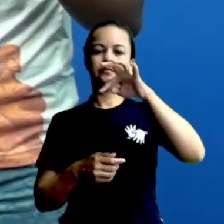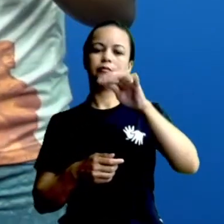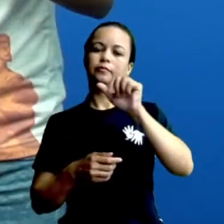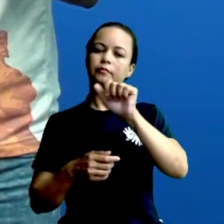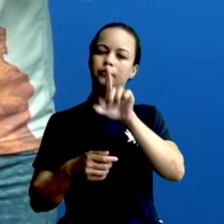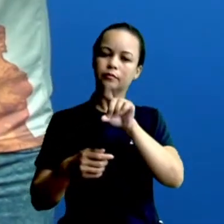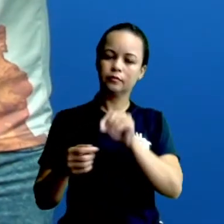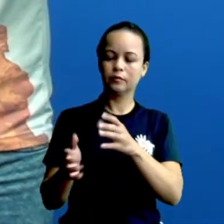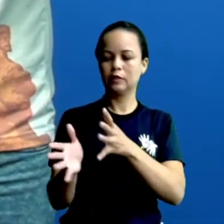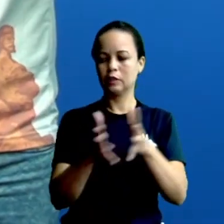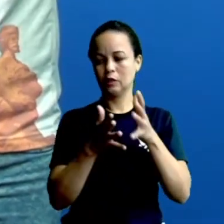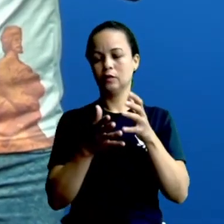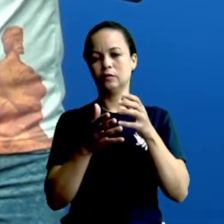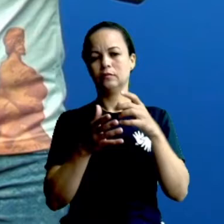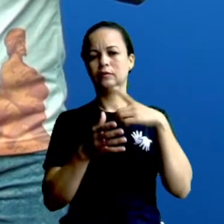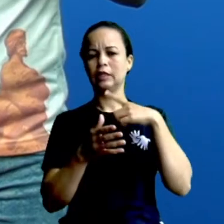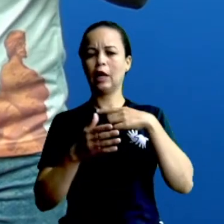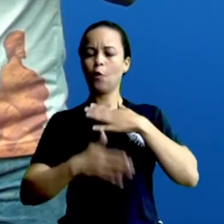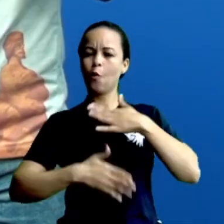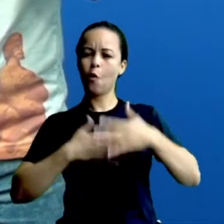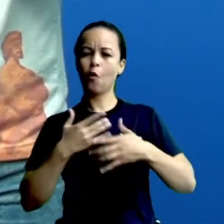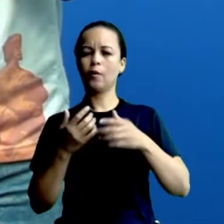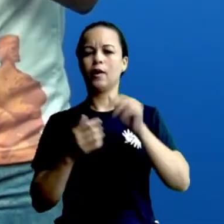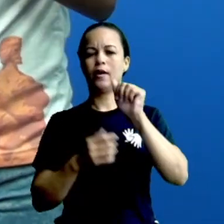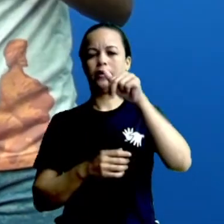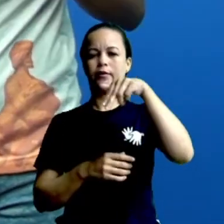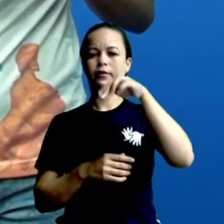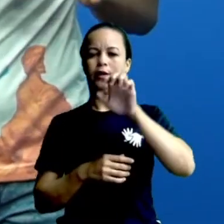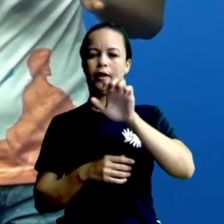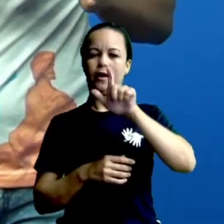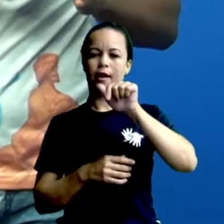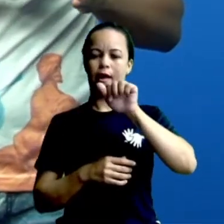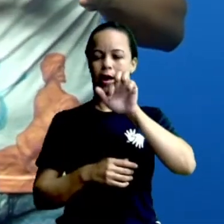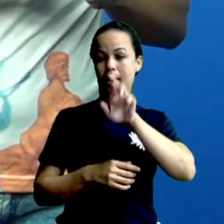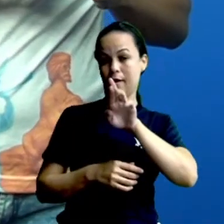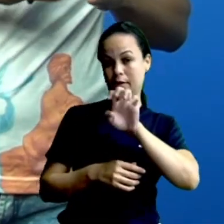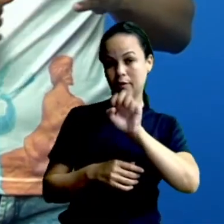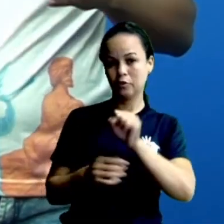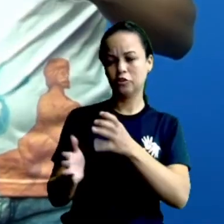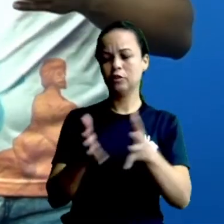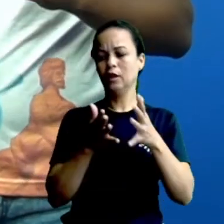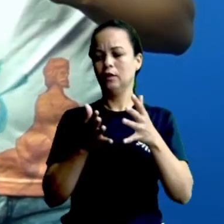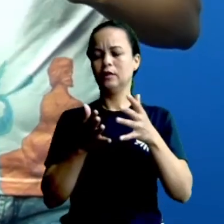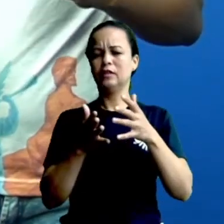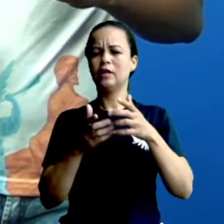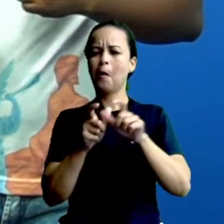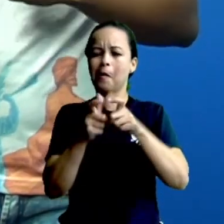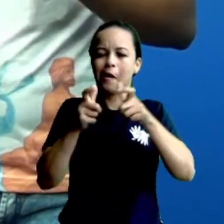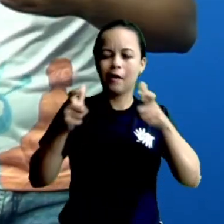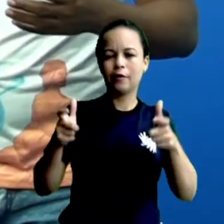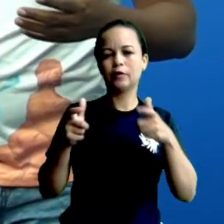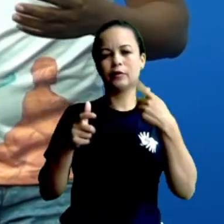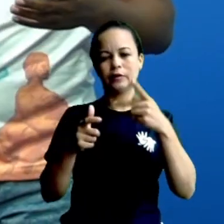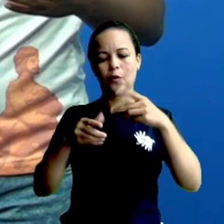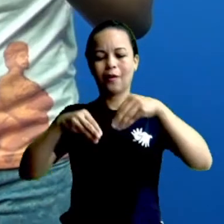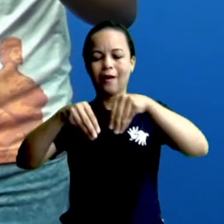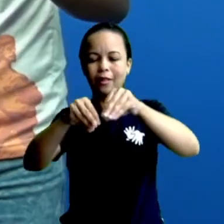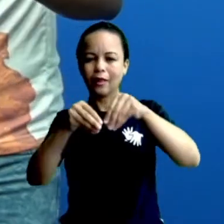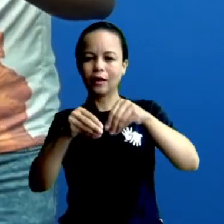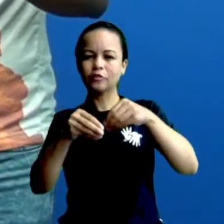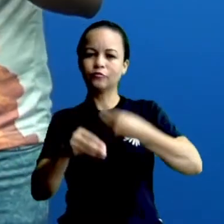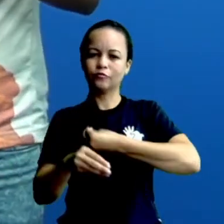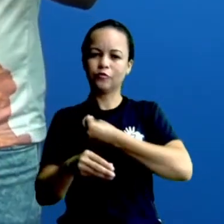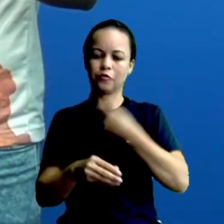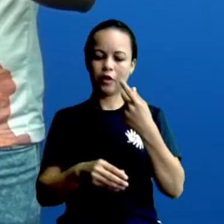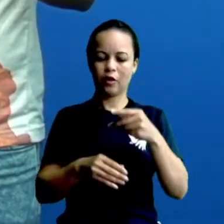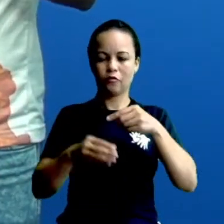sua musculatura são de corpos anelares, com esses segmentos, e a maioria são terrestres. Algumas